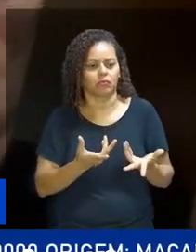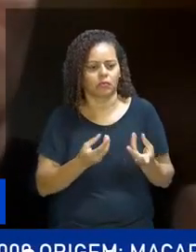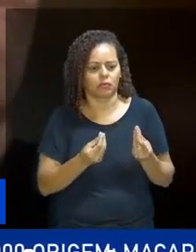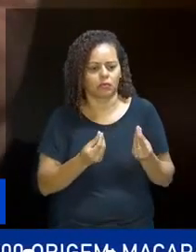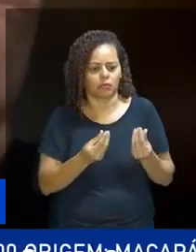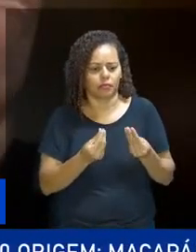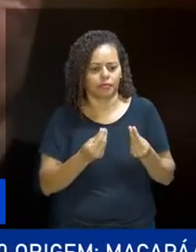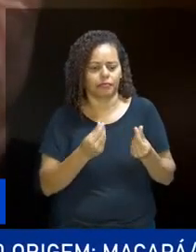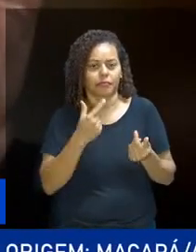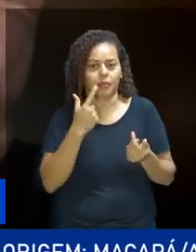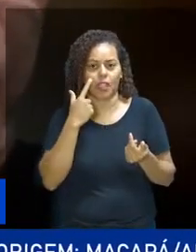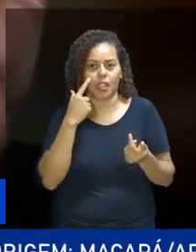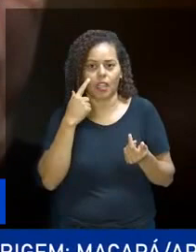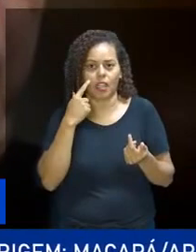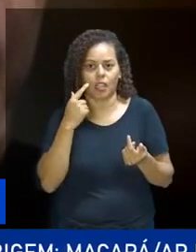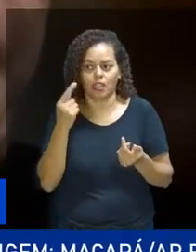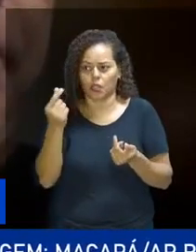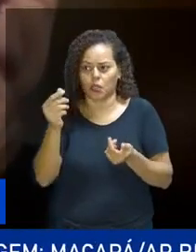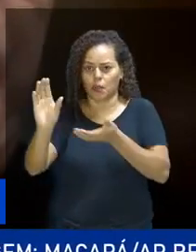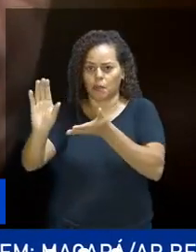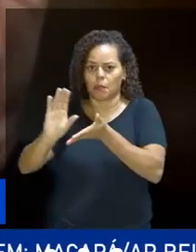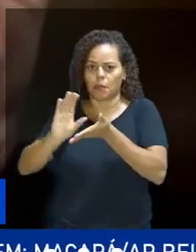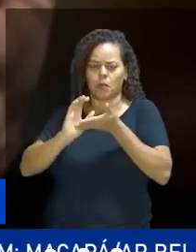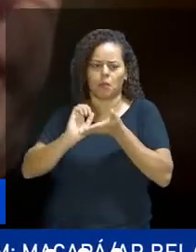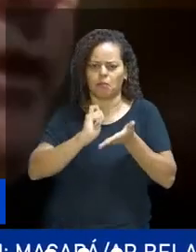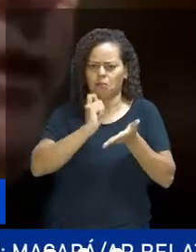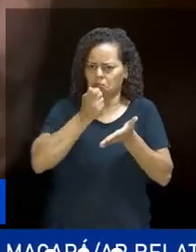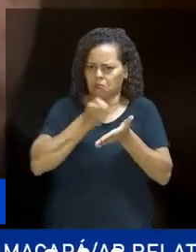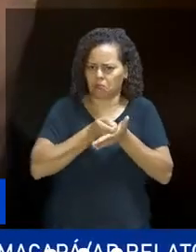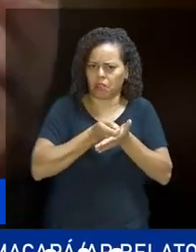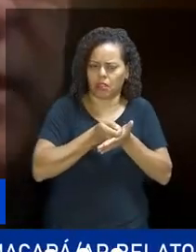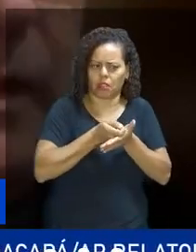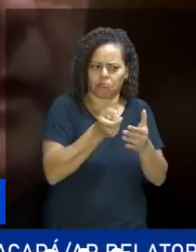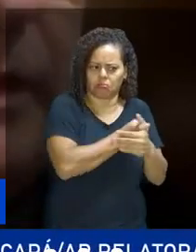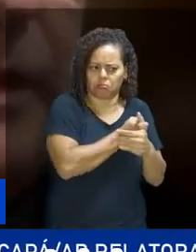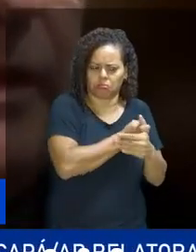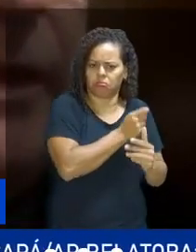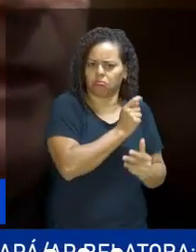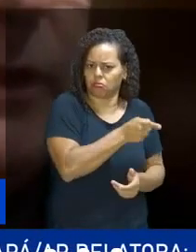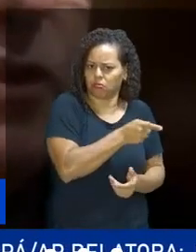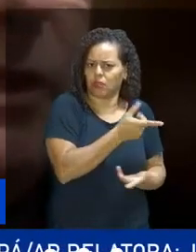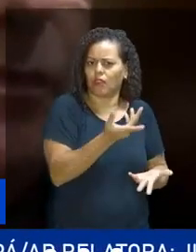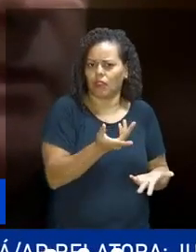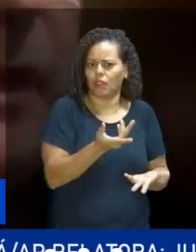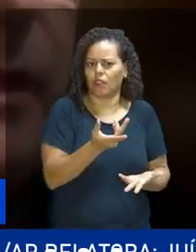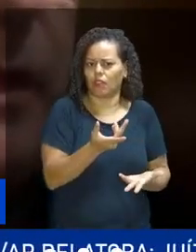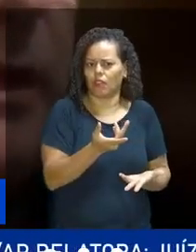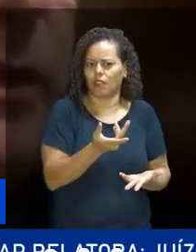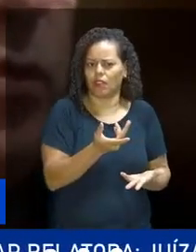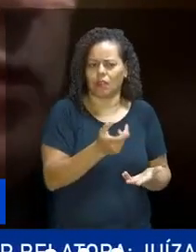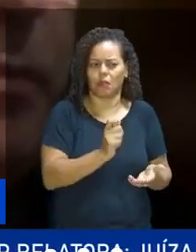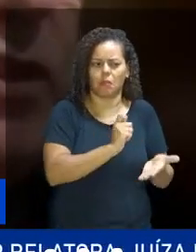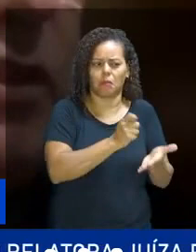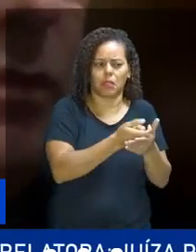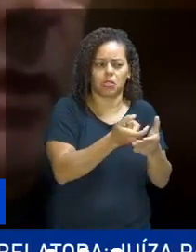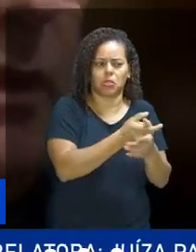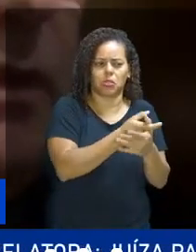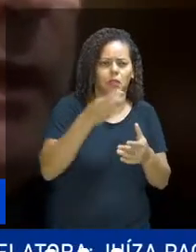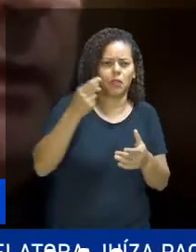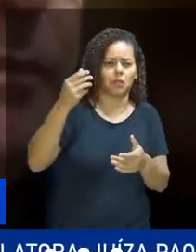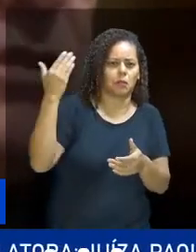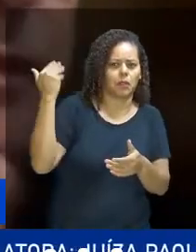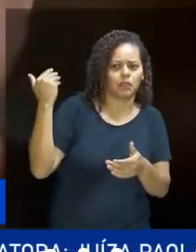Fundo de Financiamento de Campanhas Eleitorais para pagar contas retroativas do